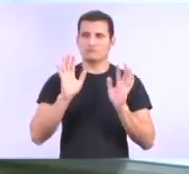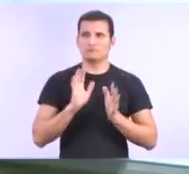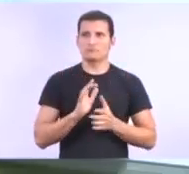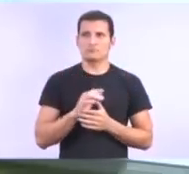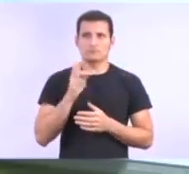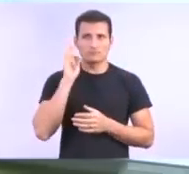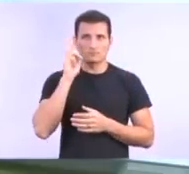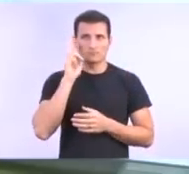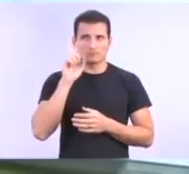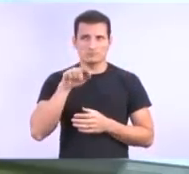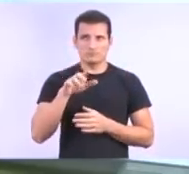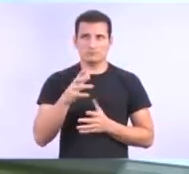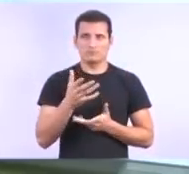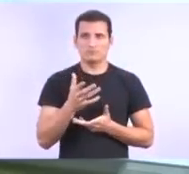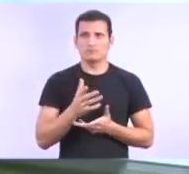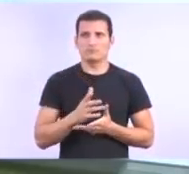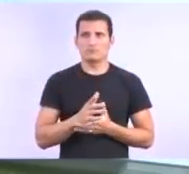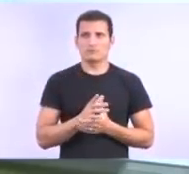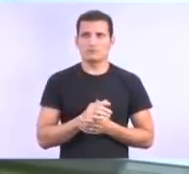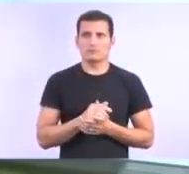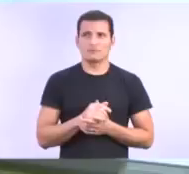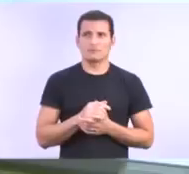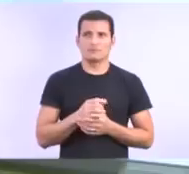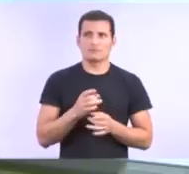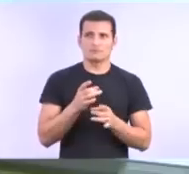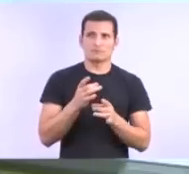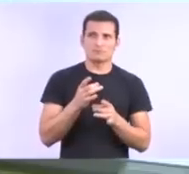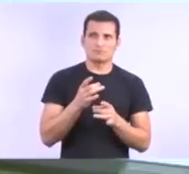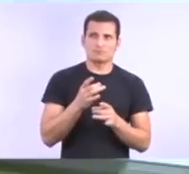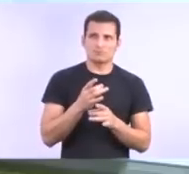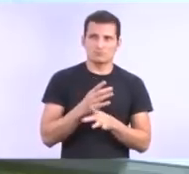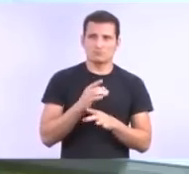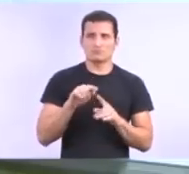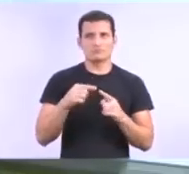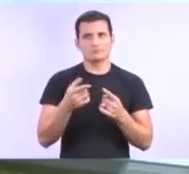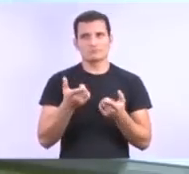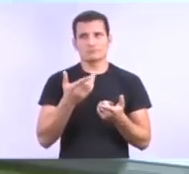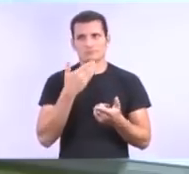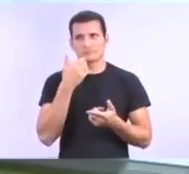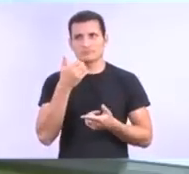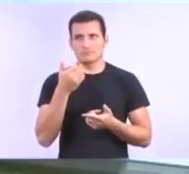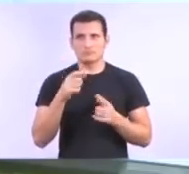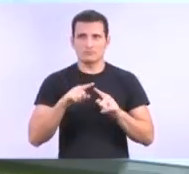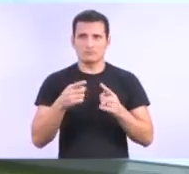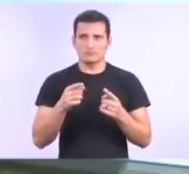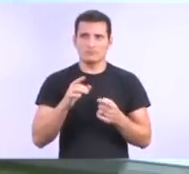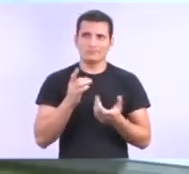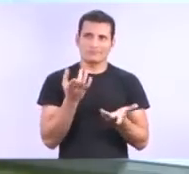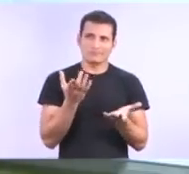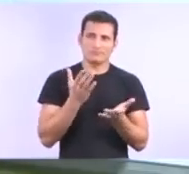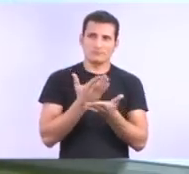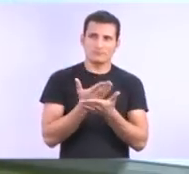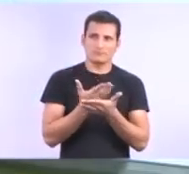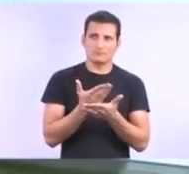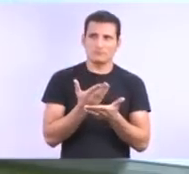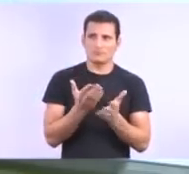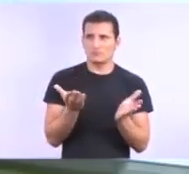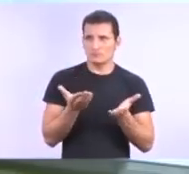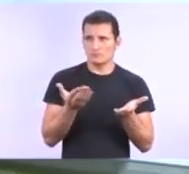esse é um cálculo, que não é um cálculo completo, né? Tem que ser um cálculo mais elaborado. Mas como é para a aula aqui, para nosso